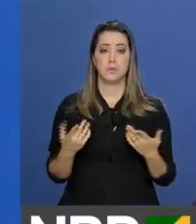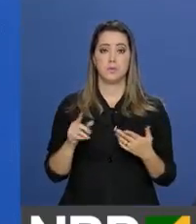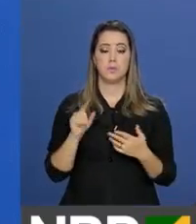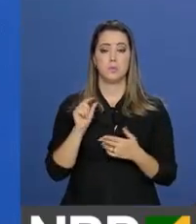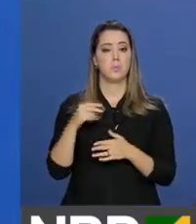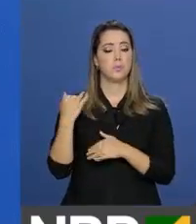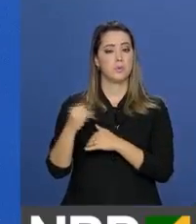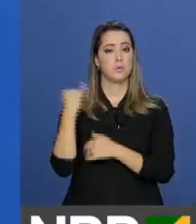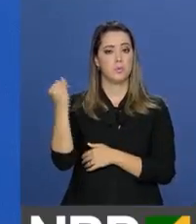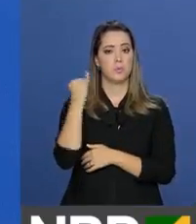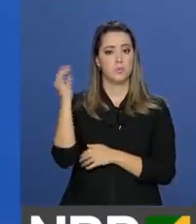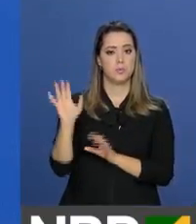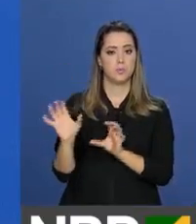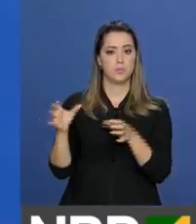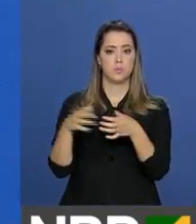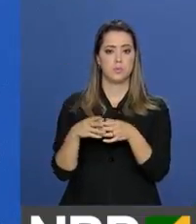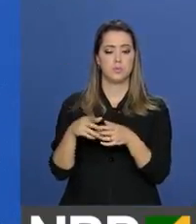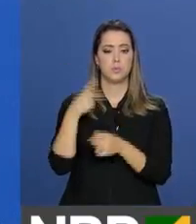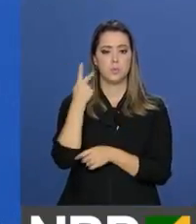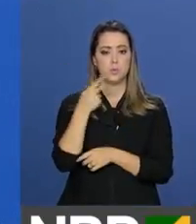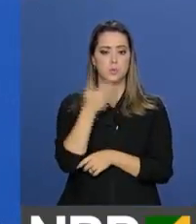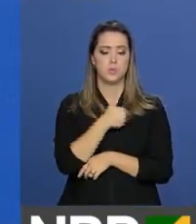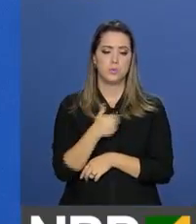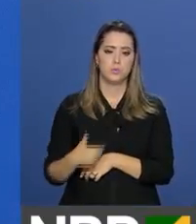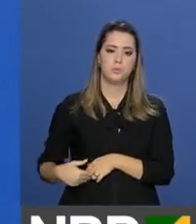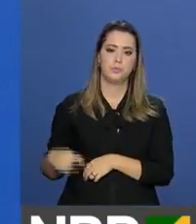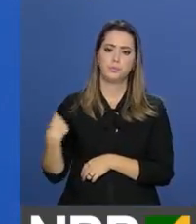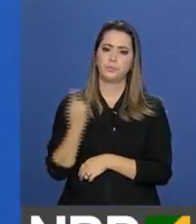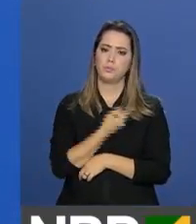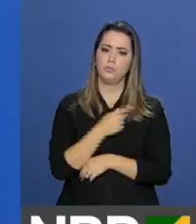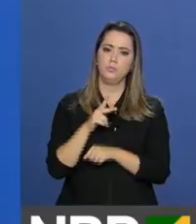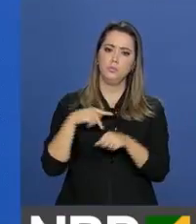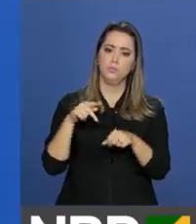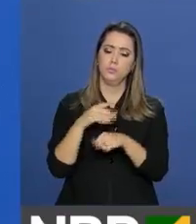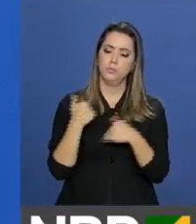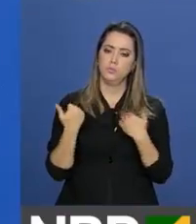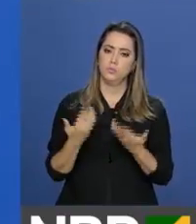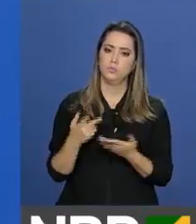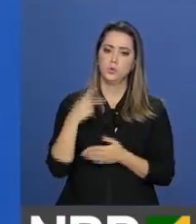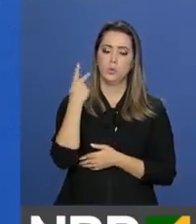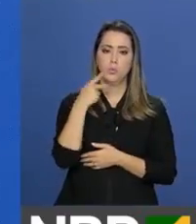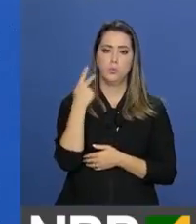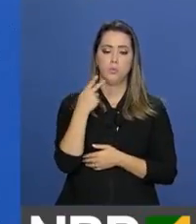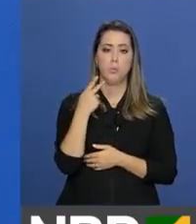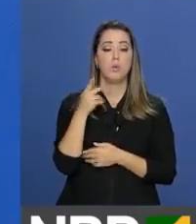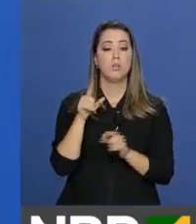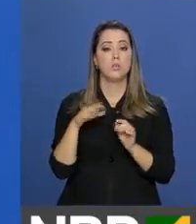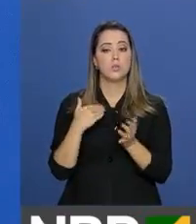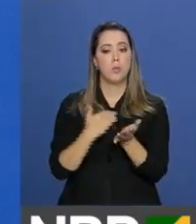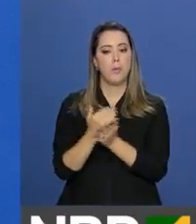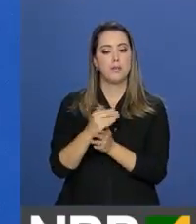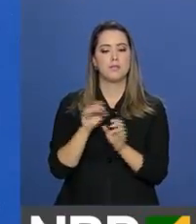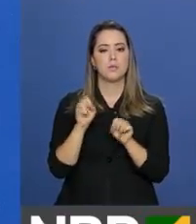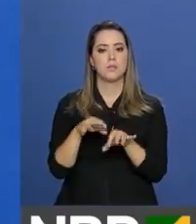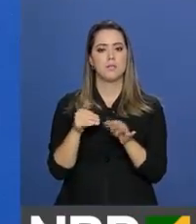um importante conjunto de políticas públicas em nosso país. Políticas que vão da educação à energia,